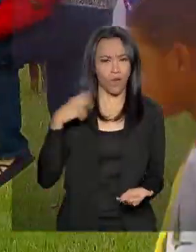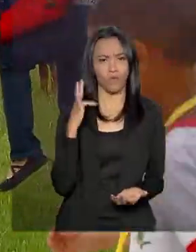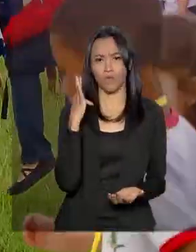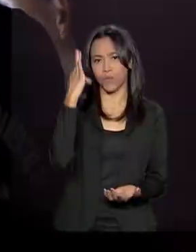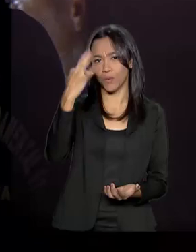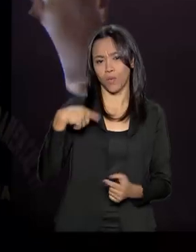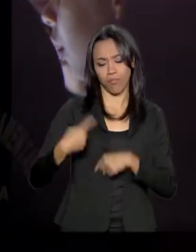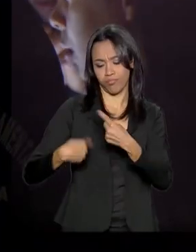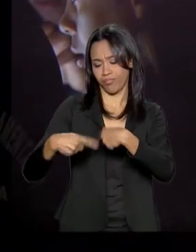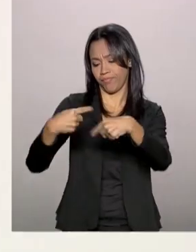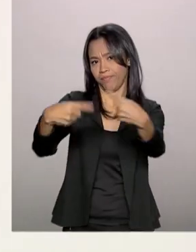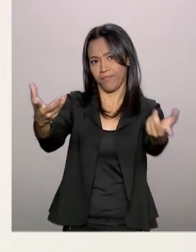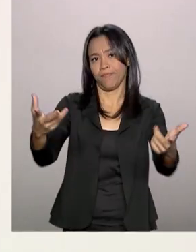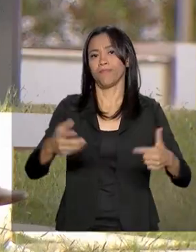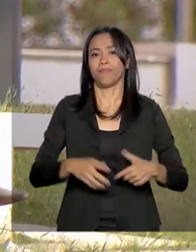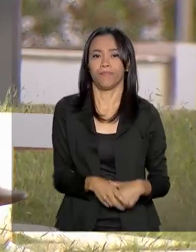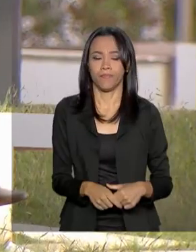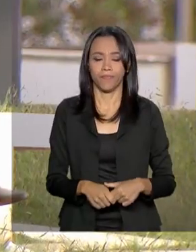gerações.